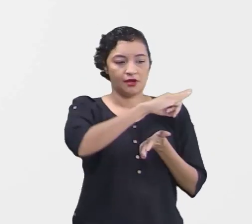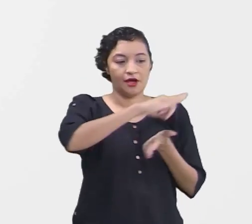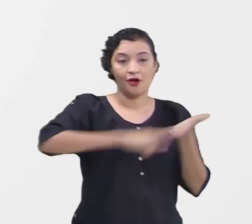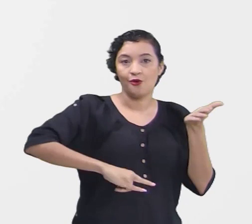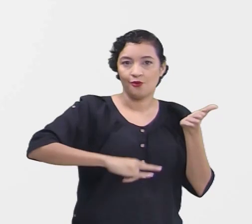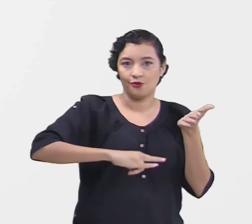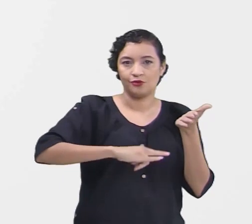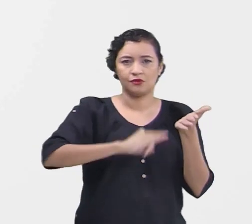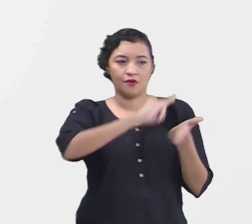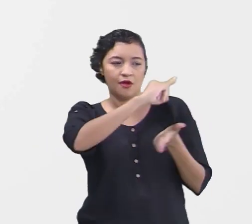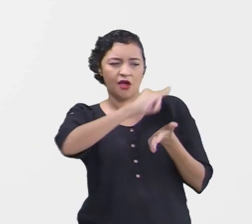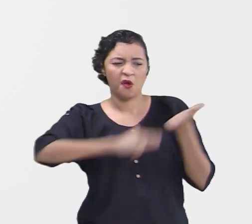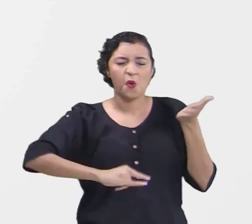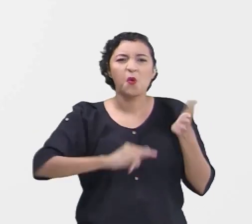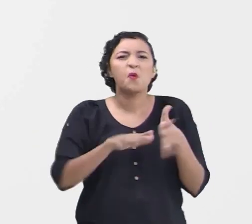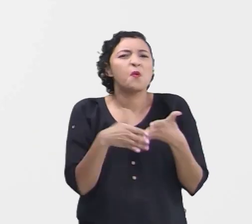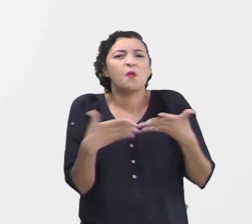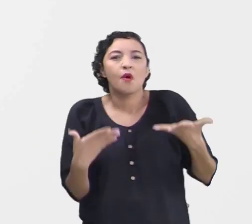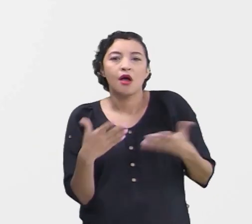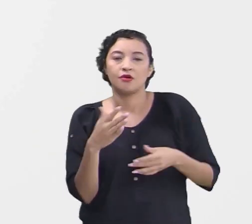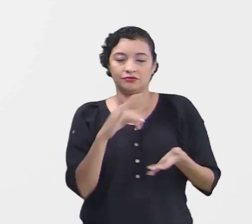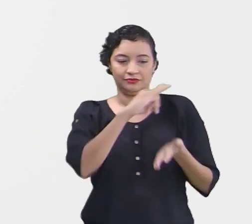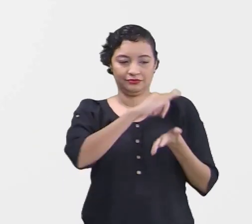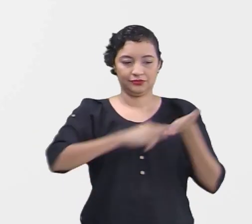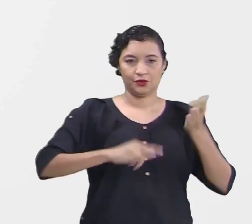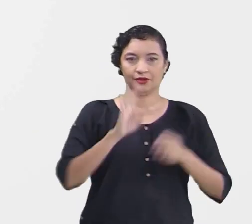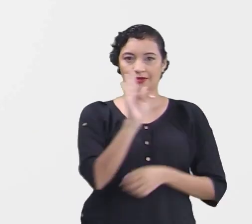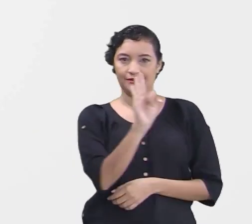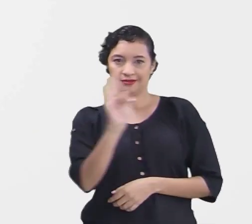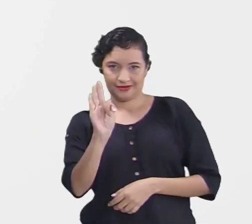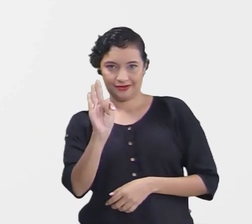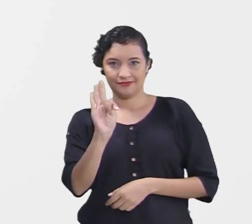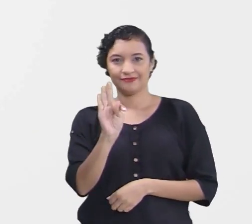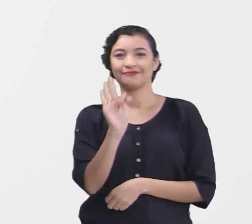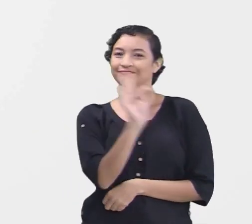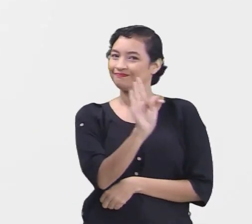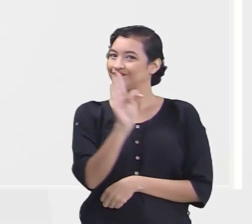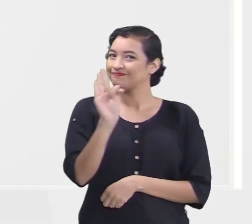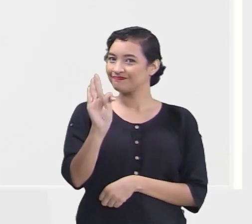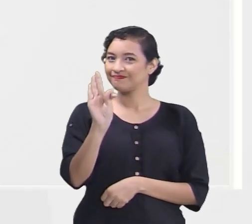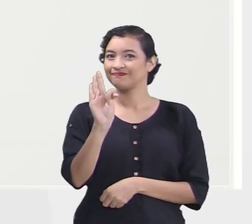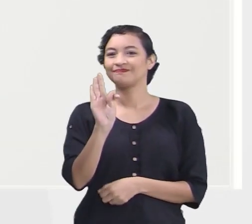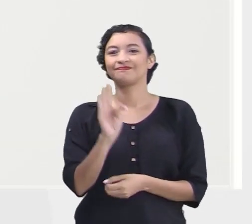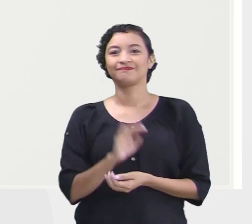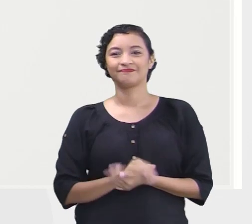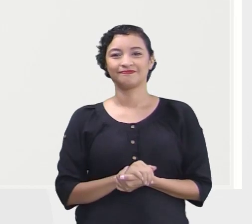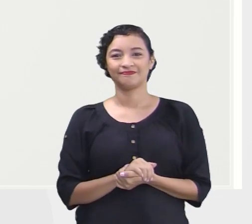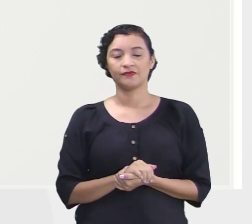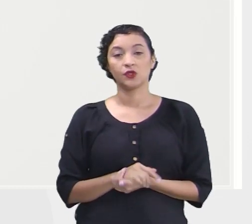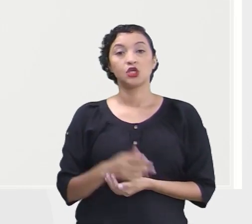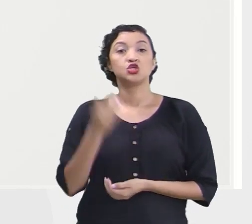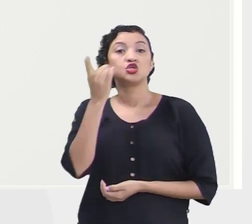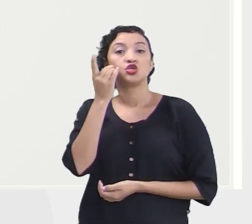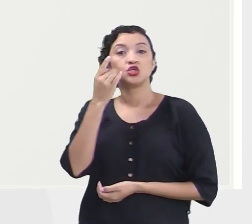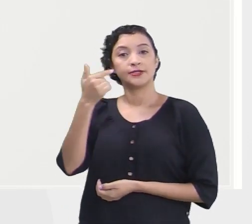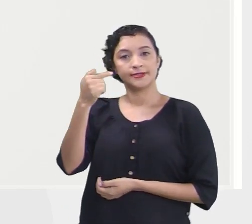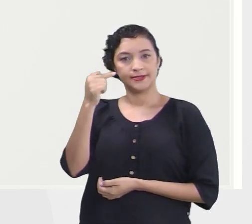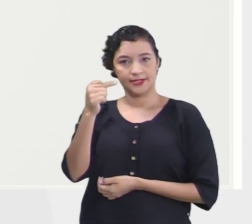era Tratado de Tordesilhas, TT, Tratado de Tordesilhas. Em 7 de junho